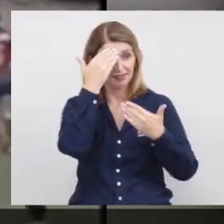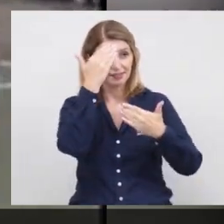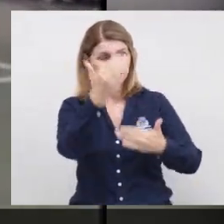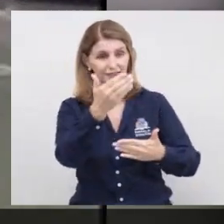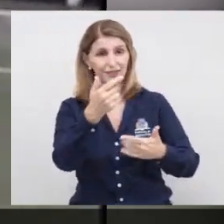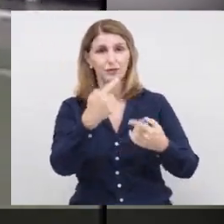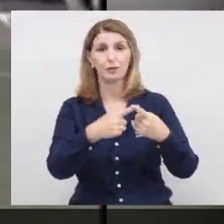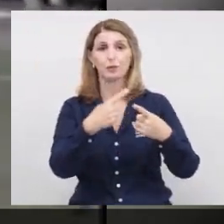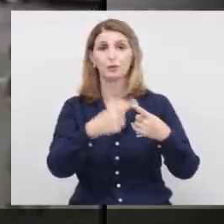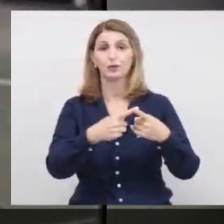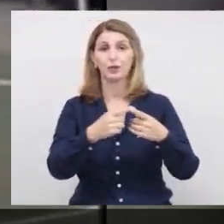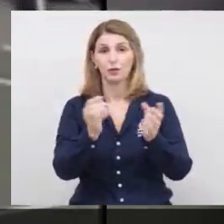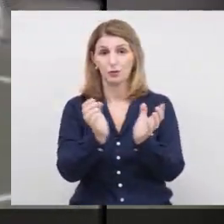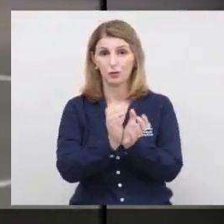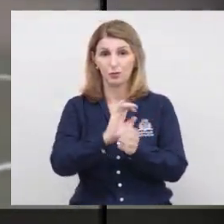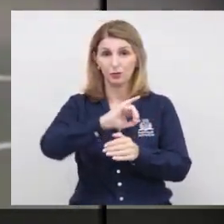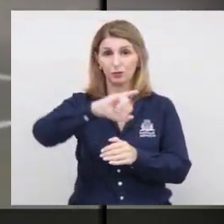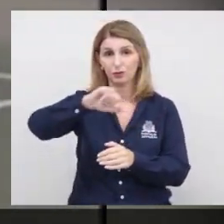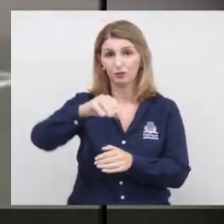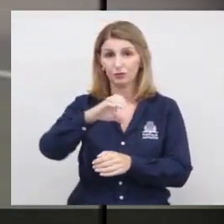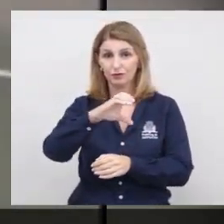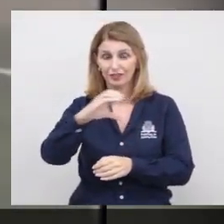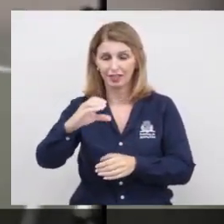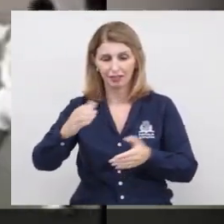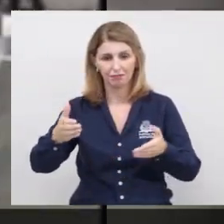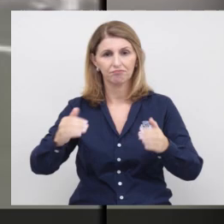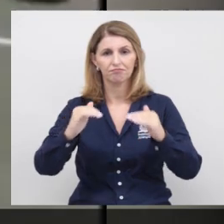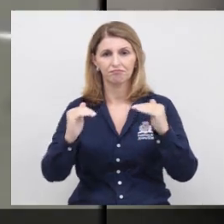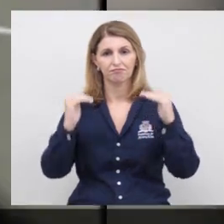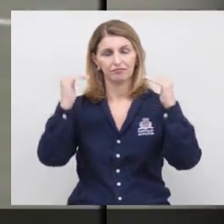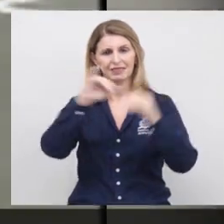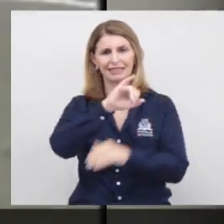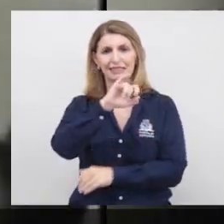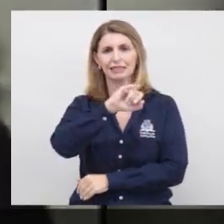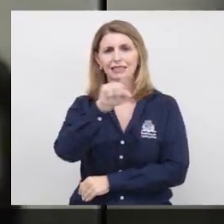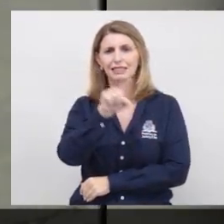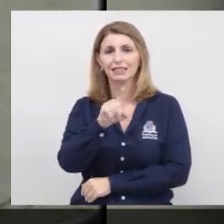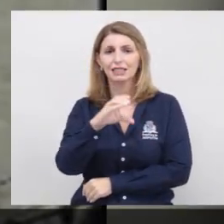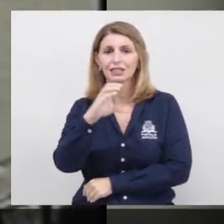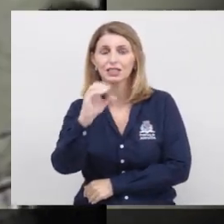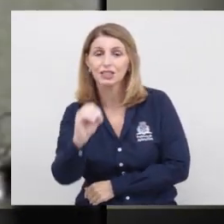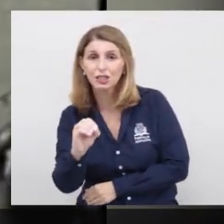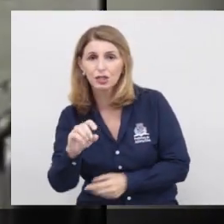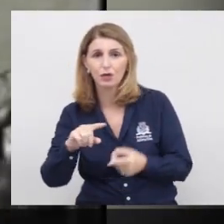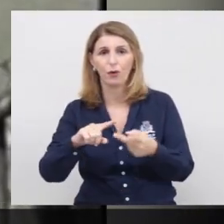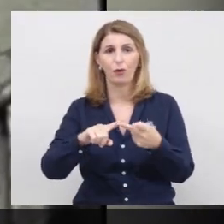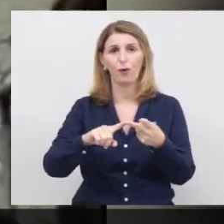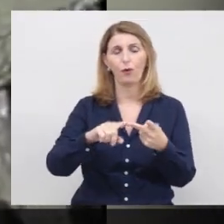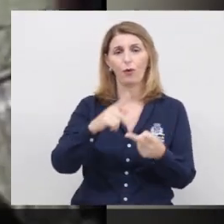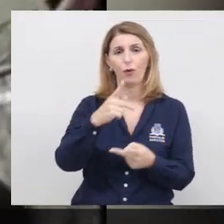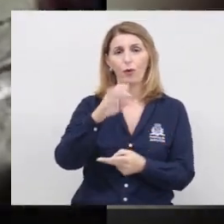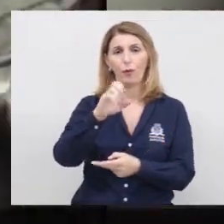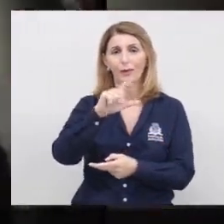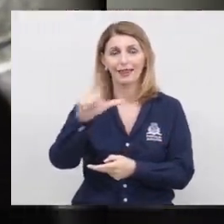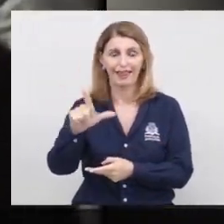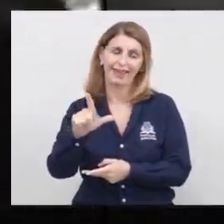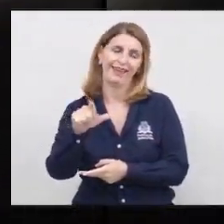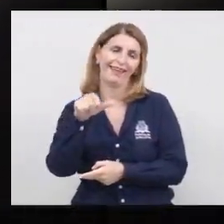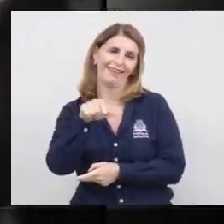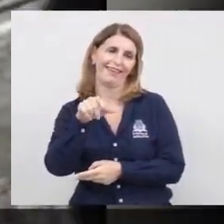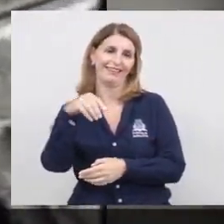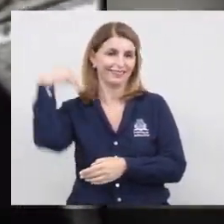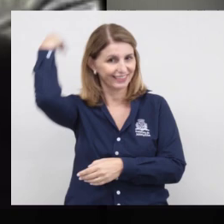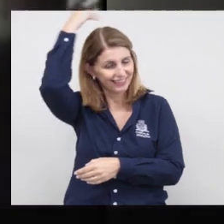pelo nardela ter feito do Joinville Esporte Clube um clube que ele é fazendo uma alusão aí a Zico para Flamengo o Pelé para o Santos o